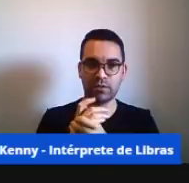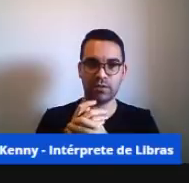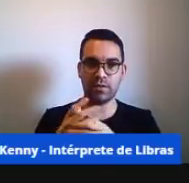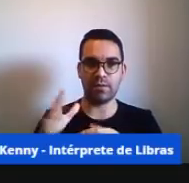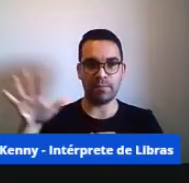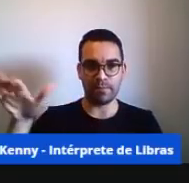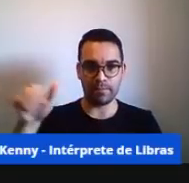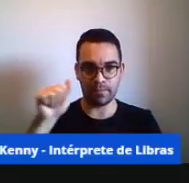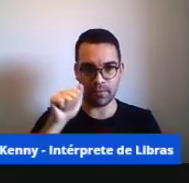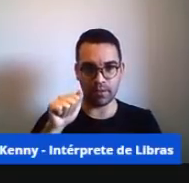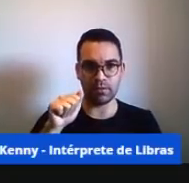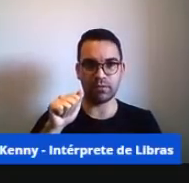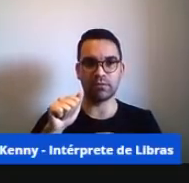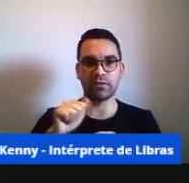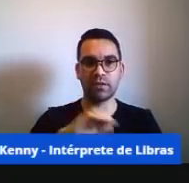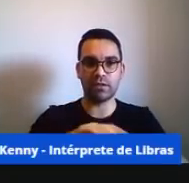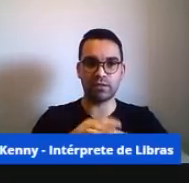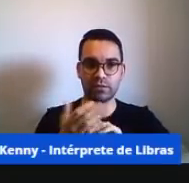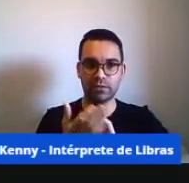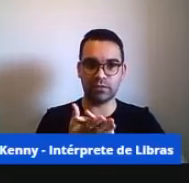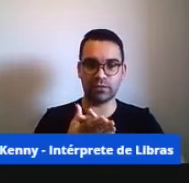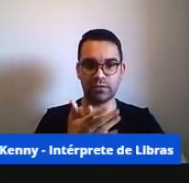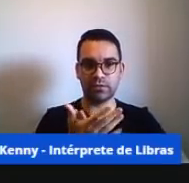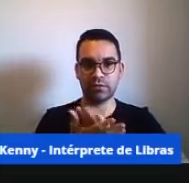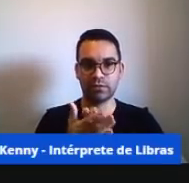toalha você pode fechar a torneira.